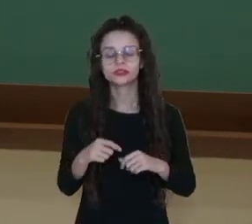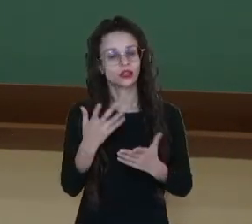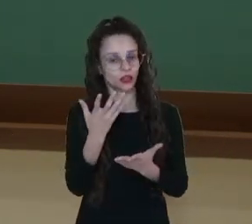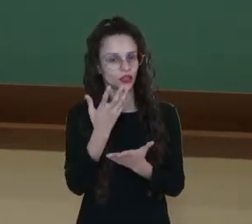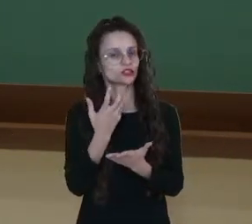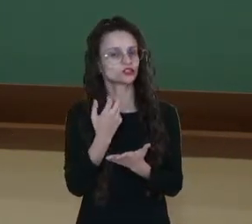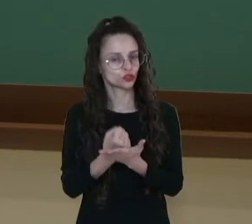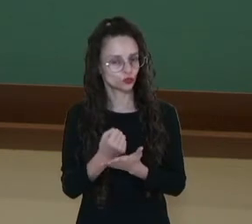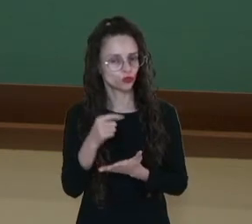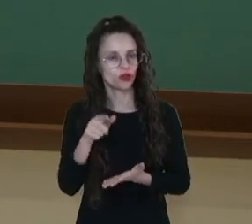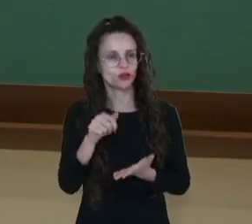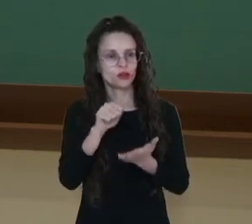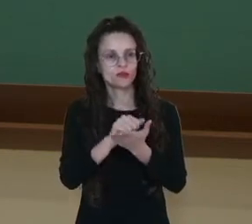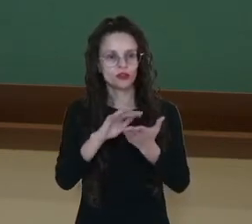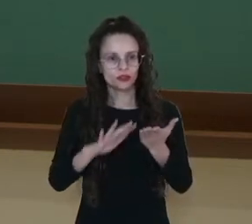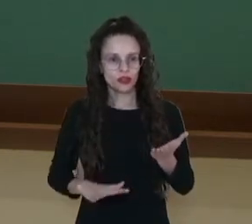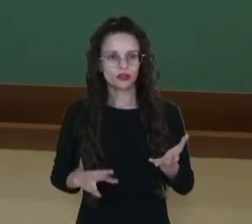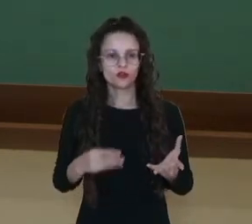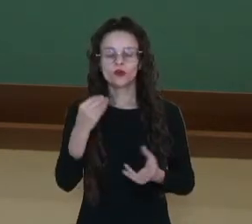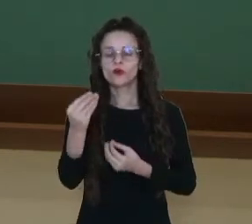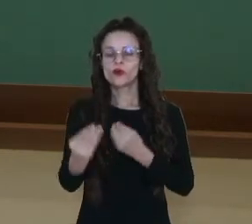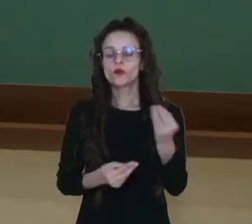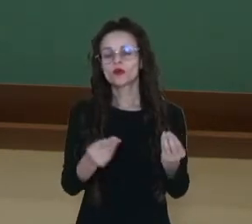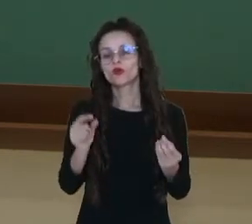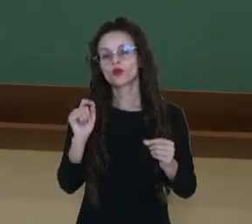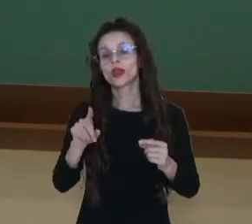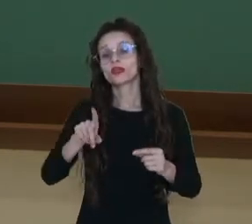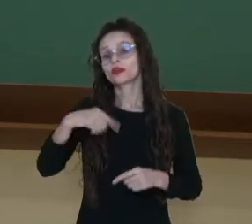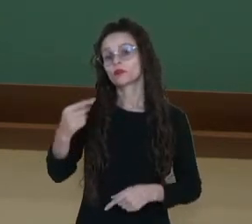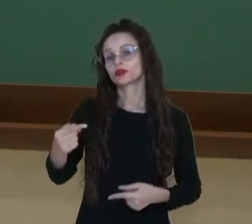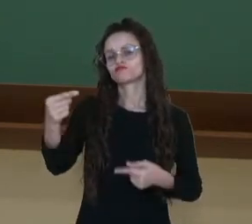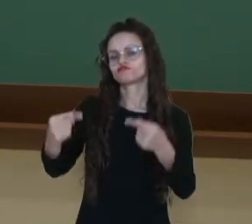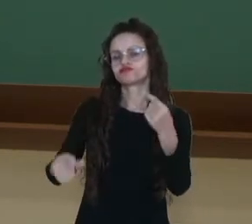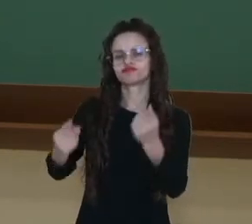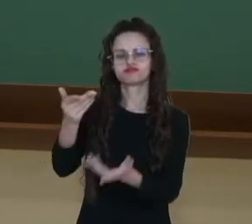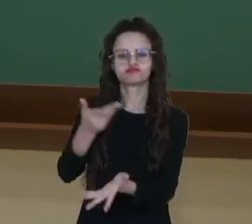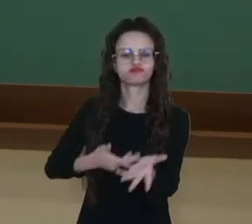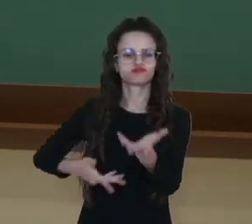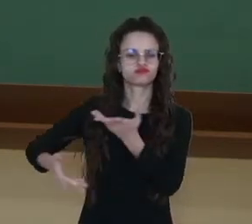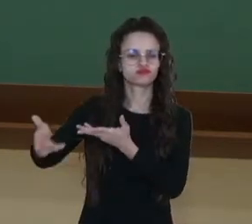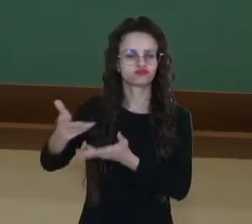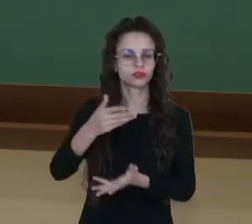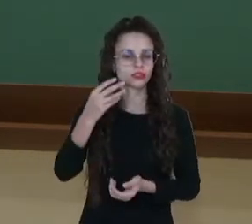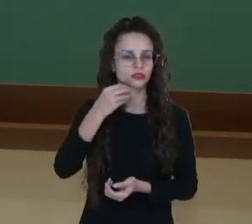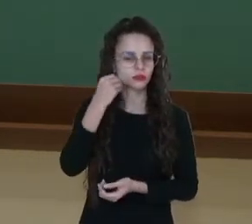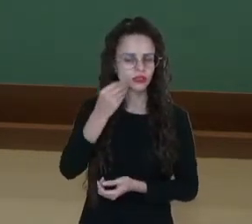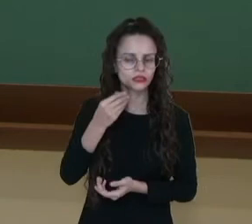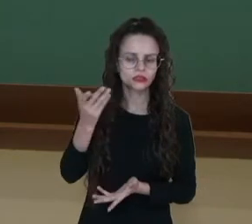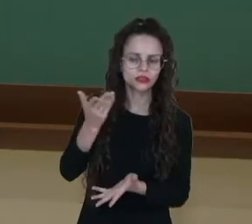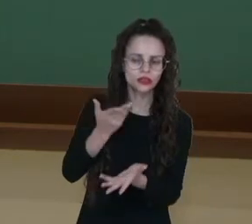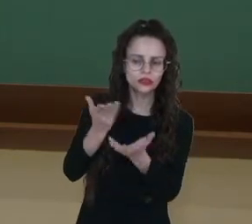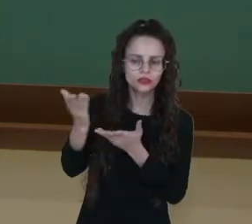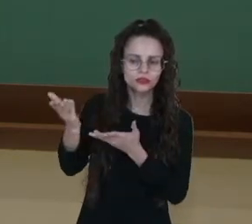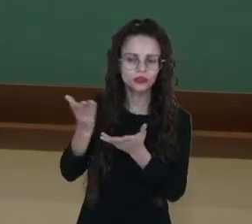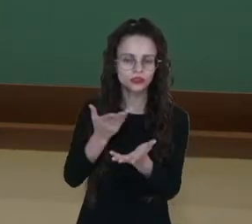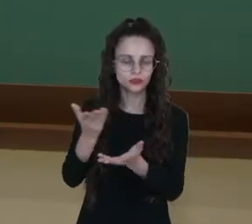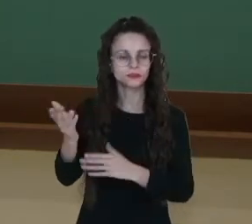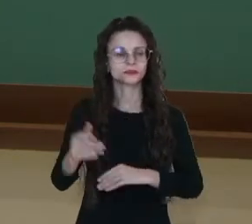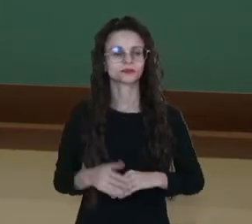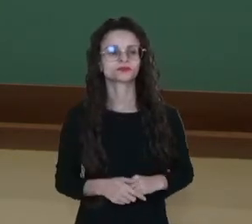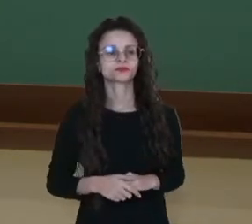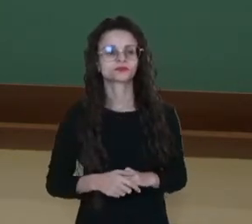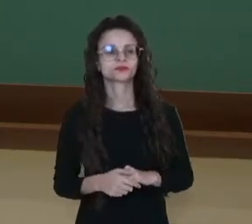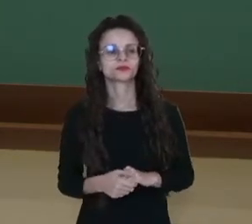momento, essa atividade, para que a gente possa debater, conversar, trocar experiências,